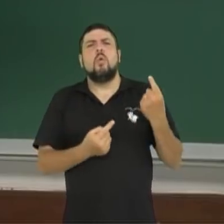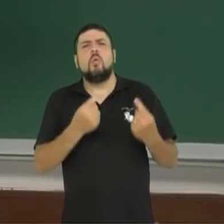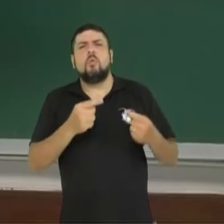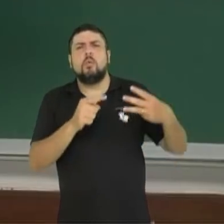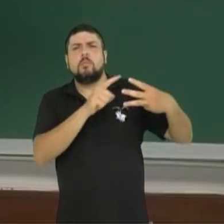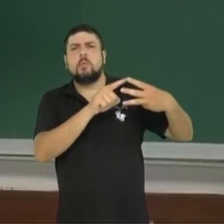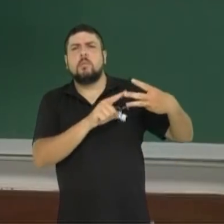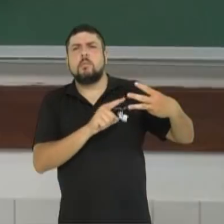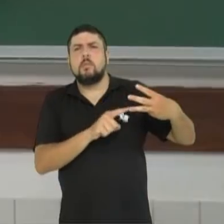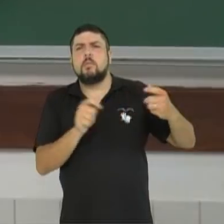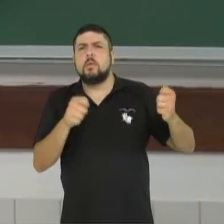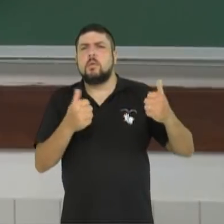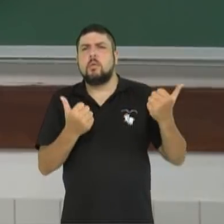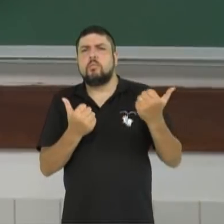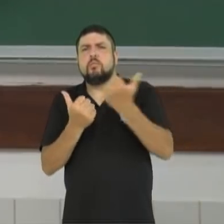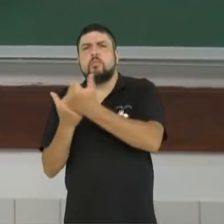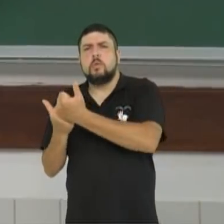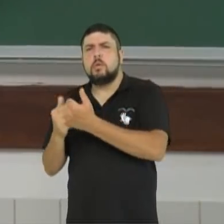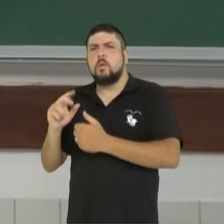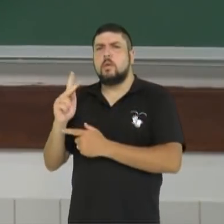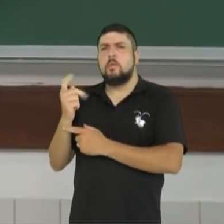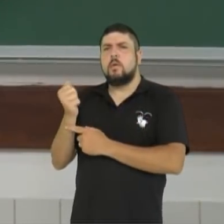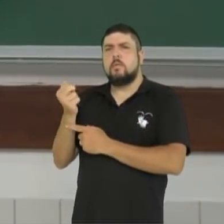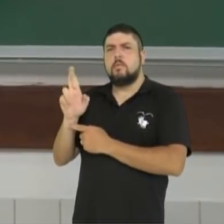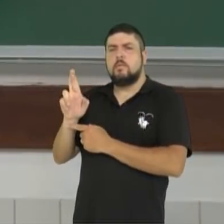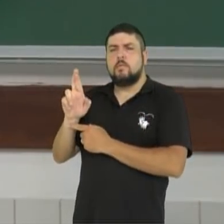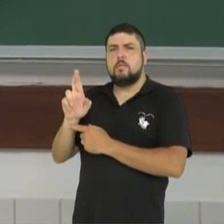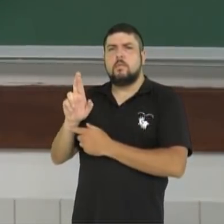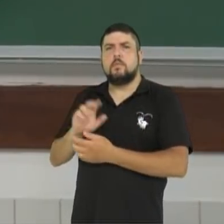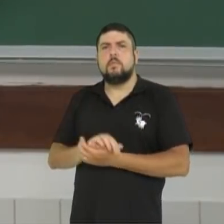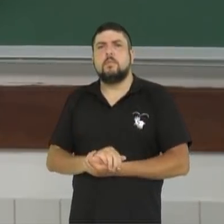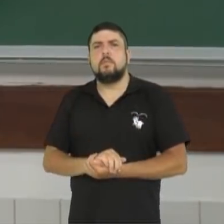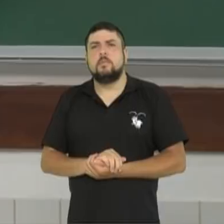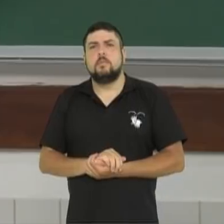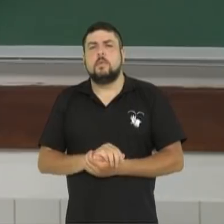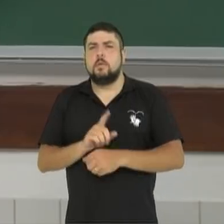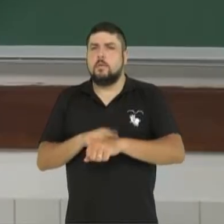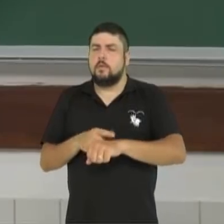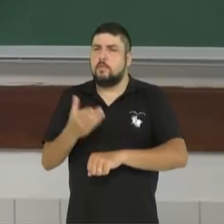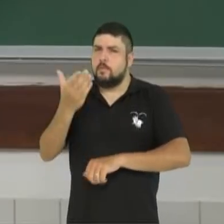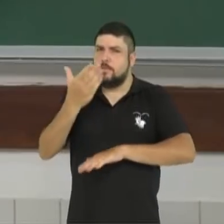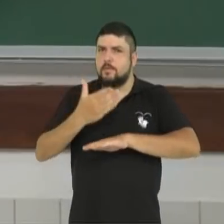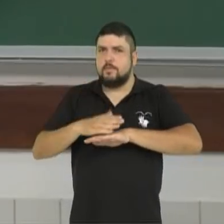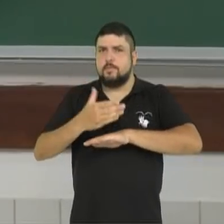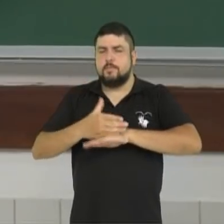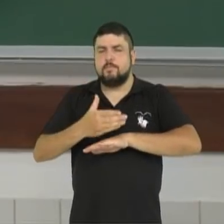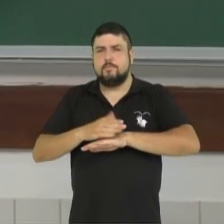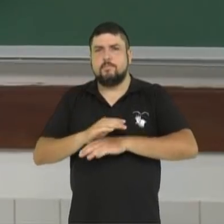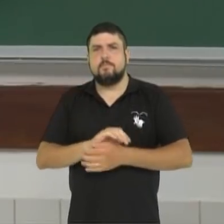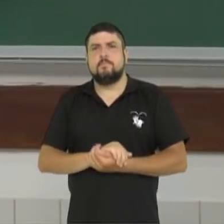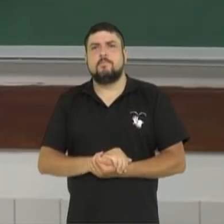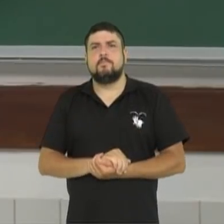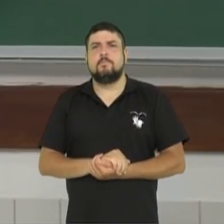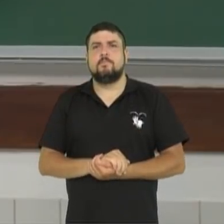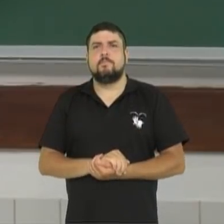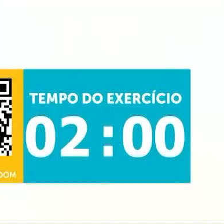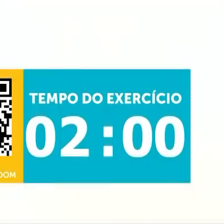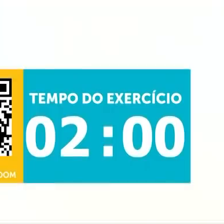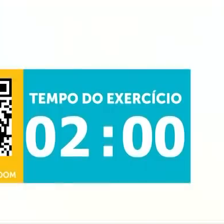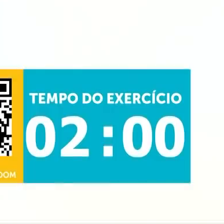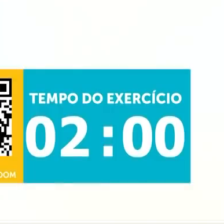verbos poderia substituir ali a palavra em destaque houve? Um tempo para vocês pensarem e assinalarem mais uma alternativa.